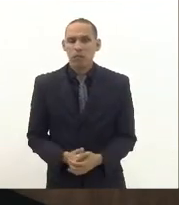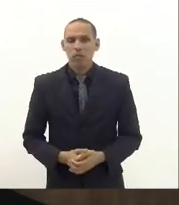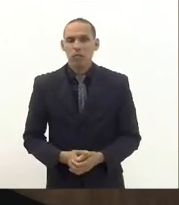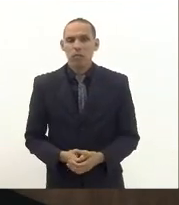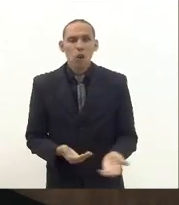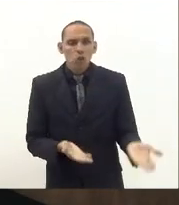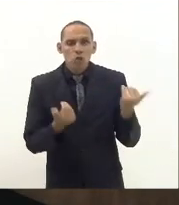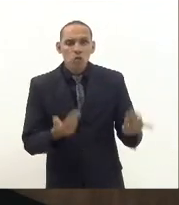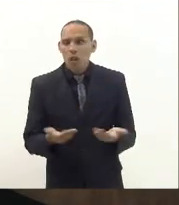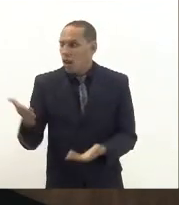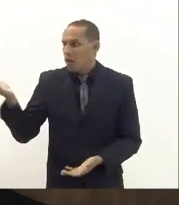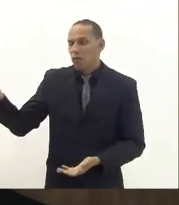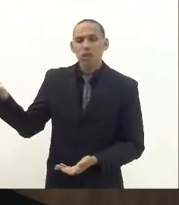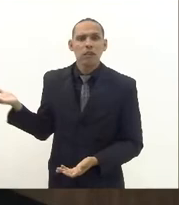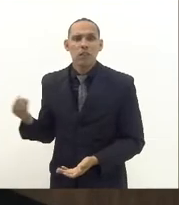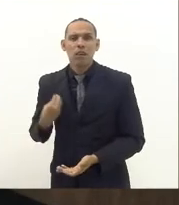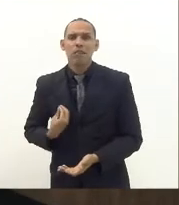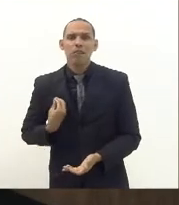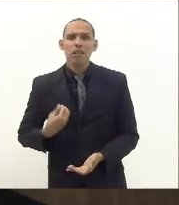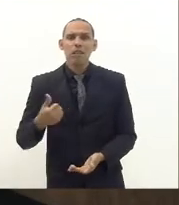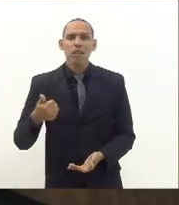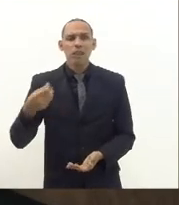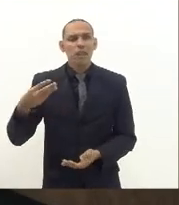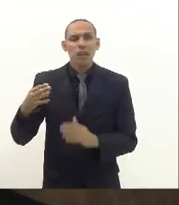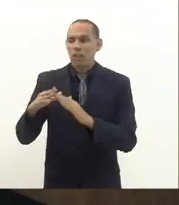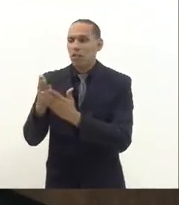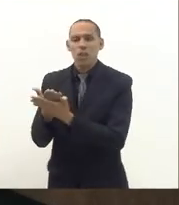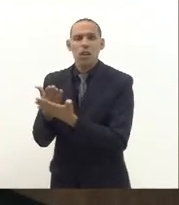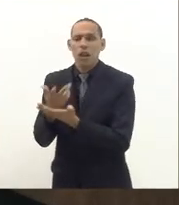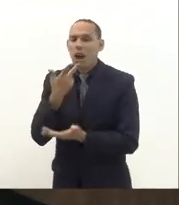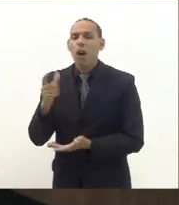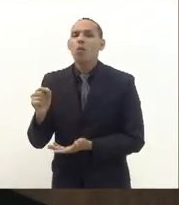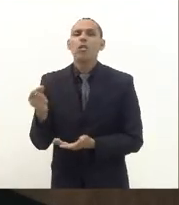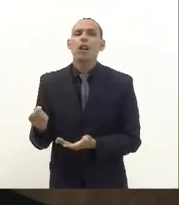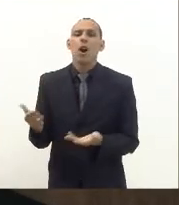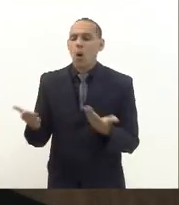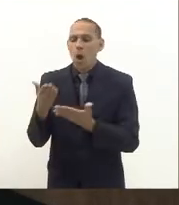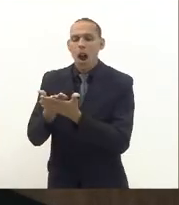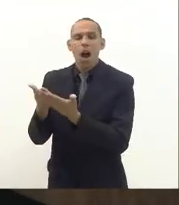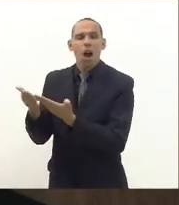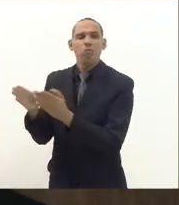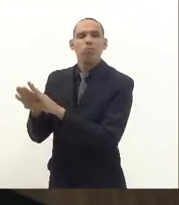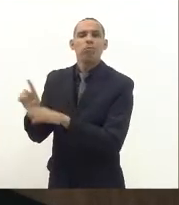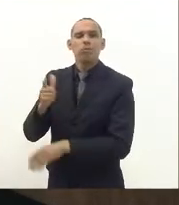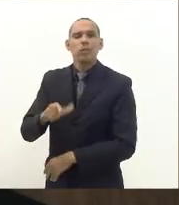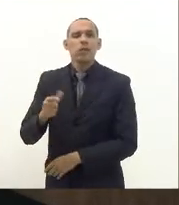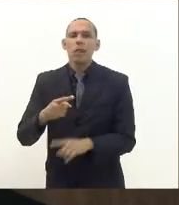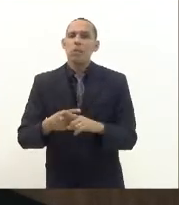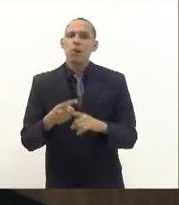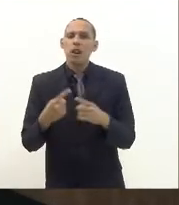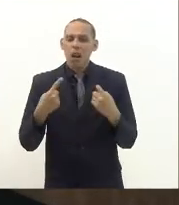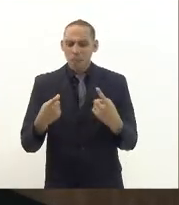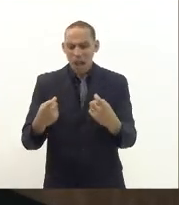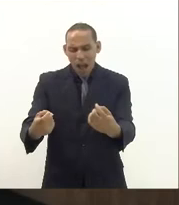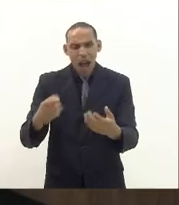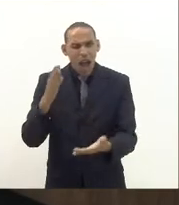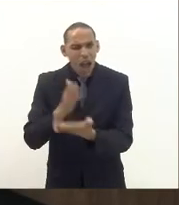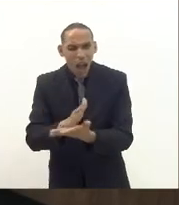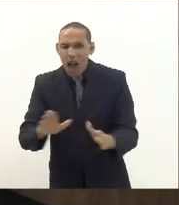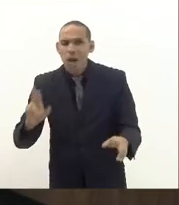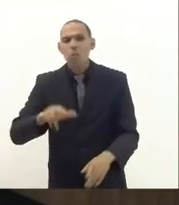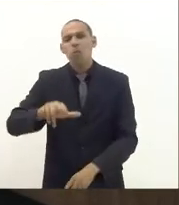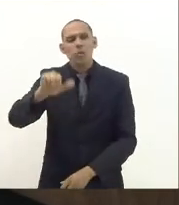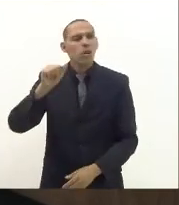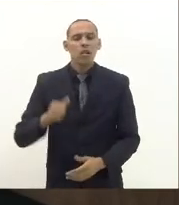Ju para um jovem de uma dessas três escolas que teve seu turno interrompido por uma guerra que não paga que não